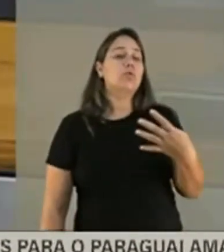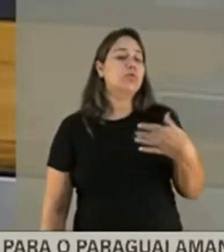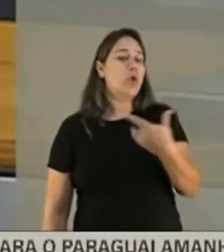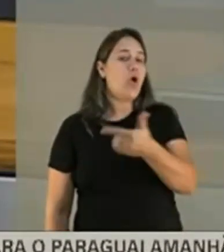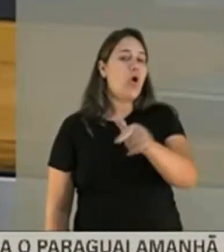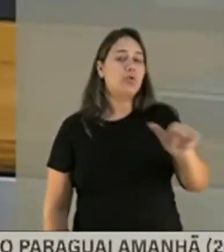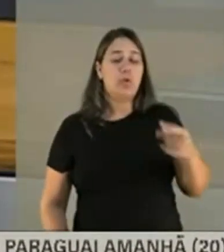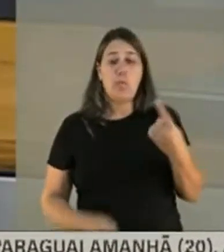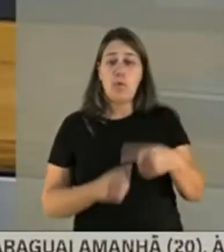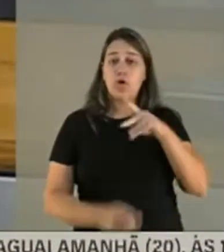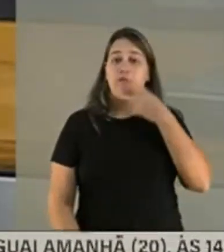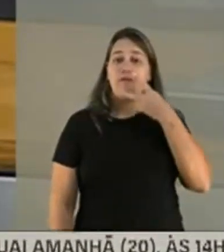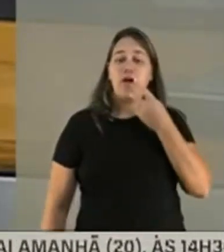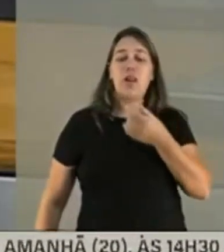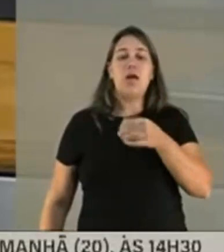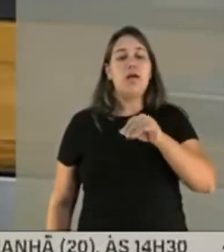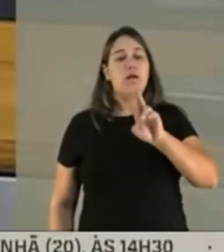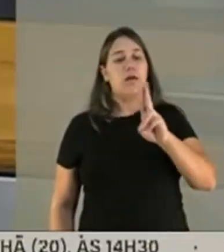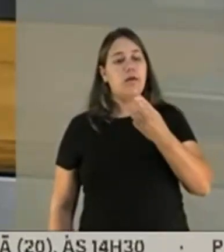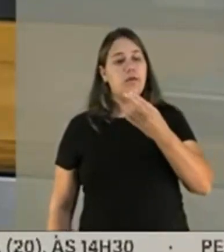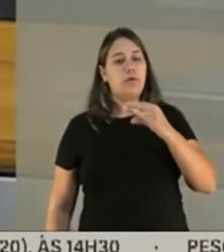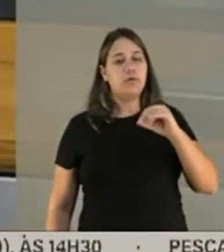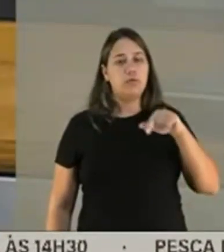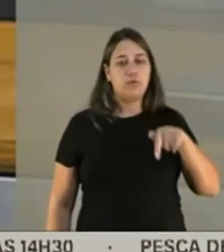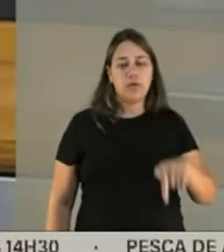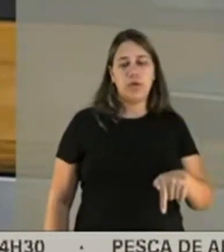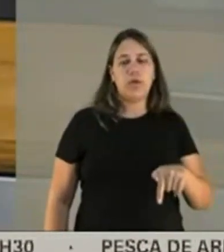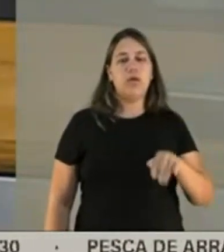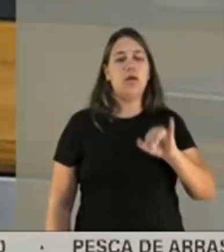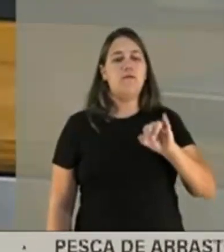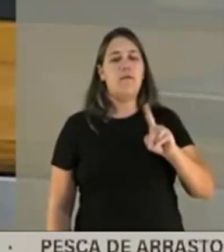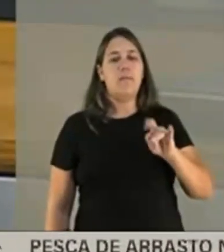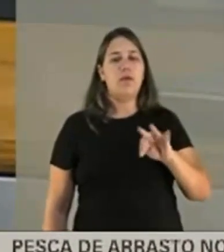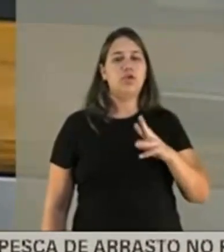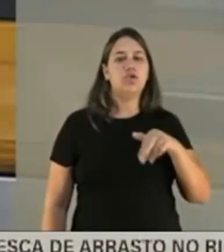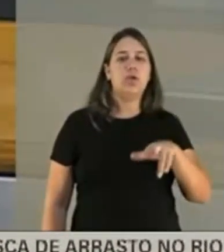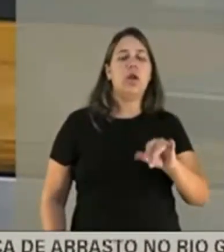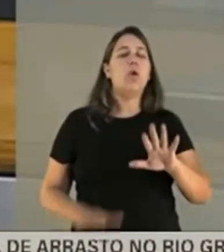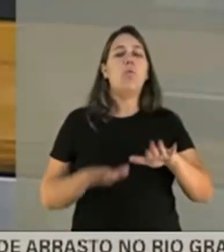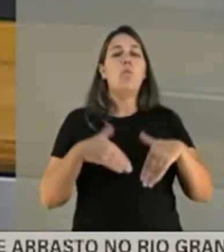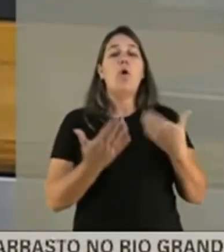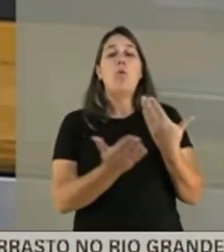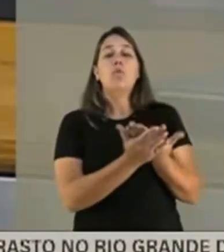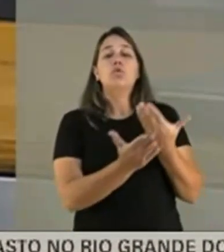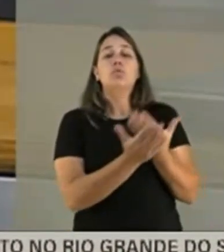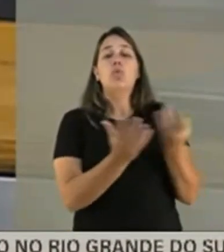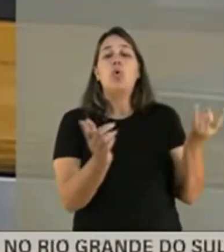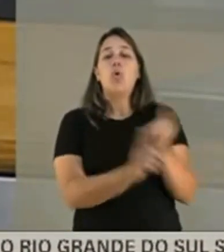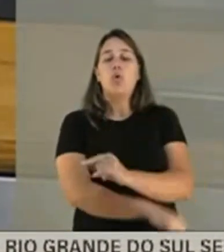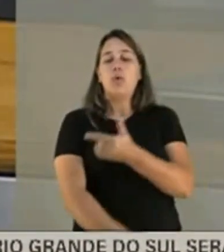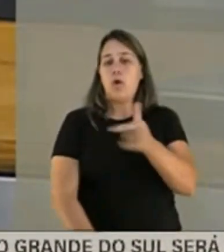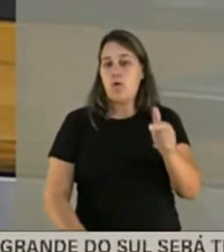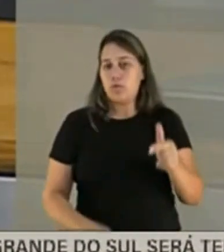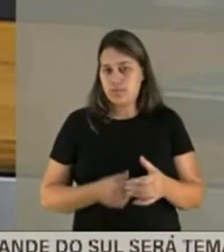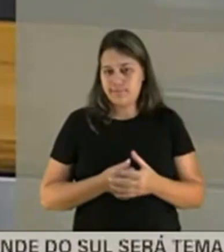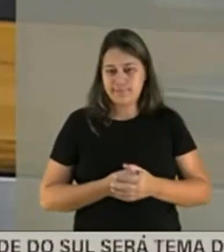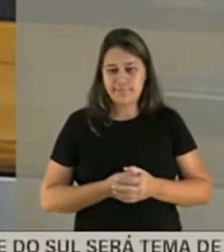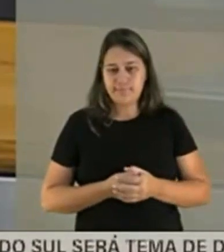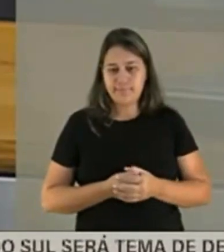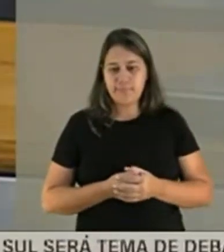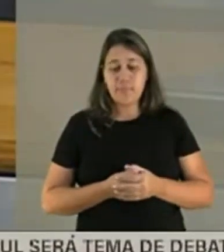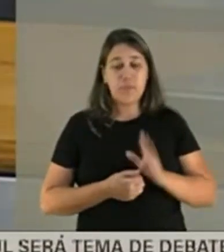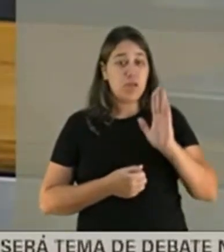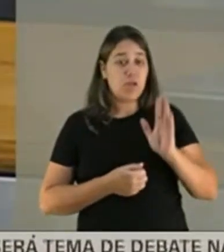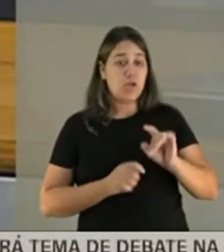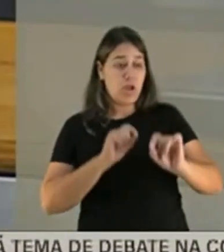de hidroxicloroquina, de ivermectina. Quais os estudos contrários às outras? Né? Já